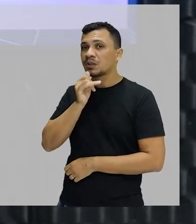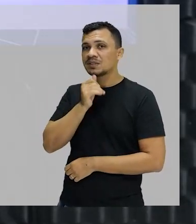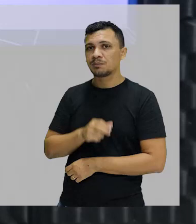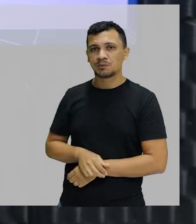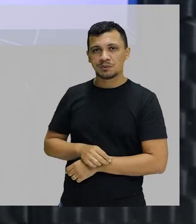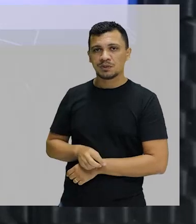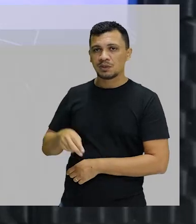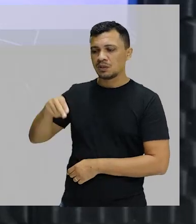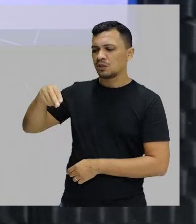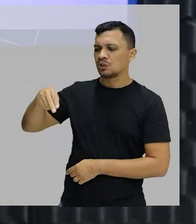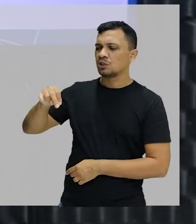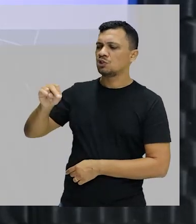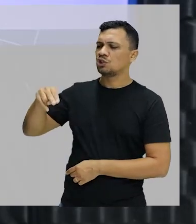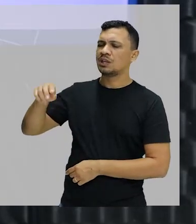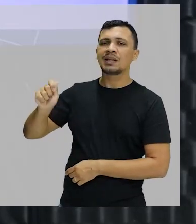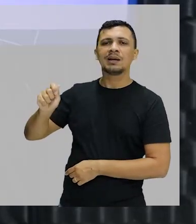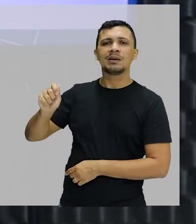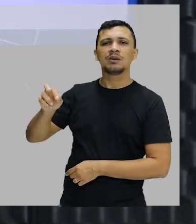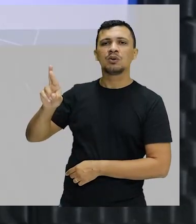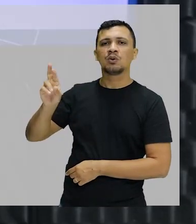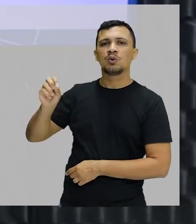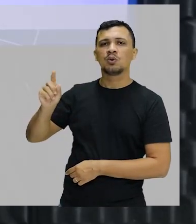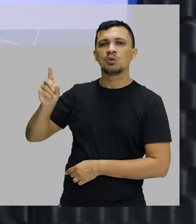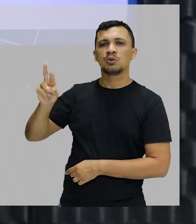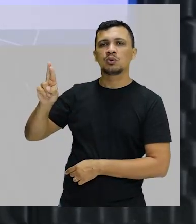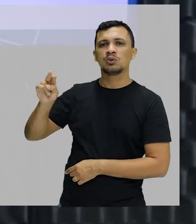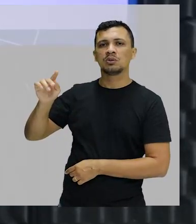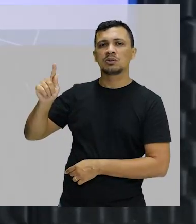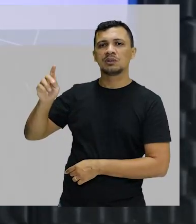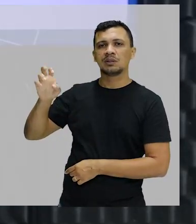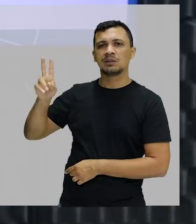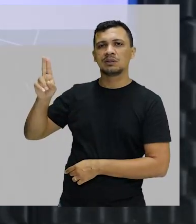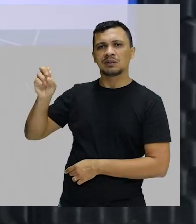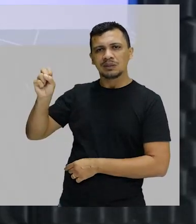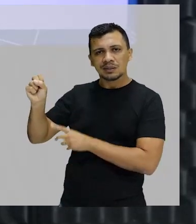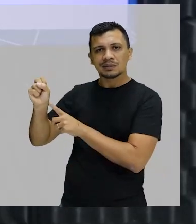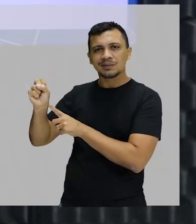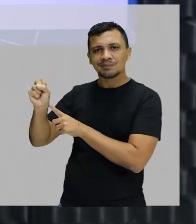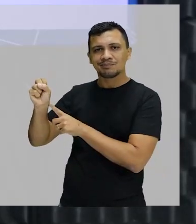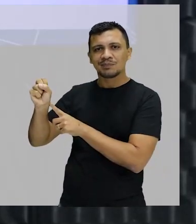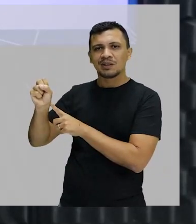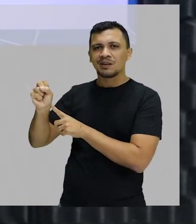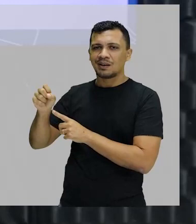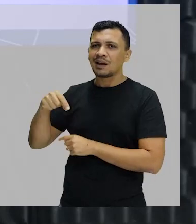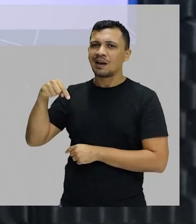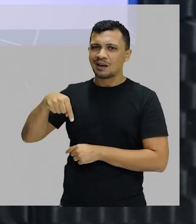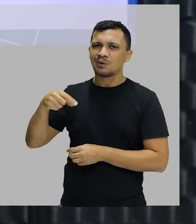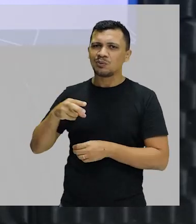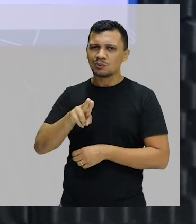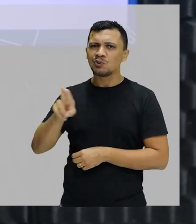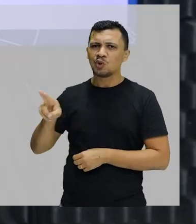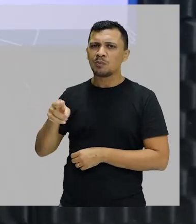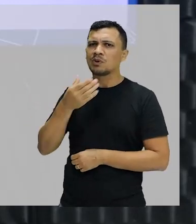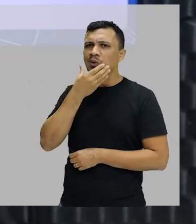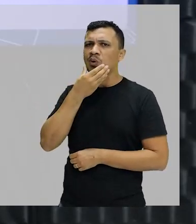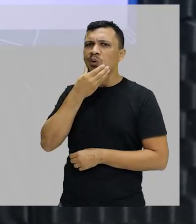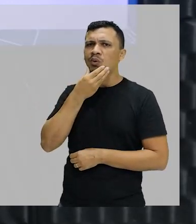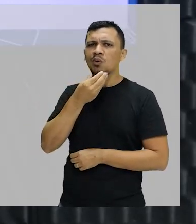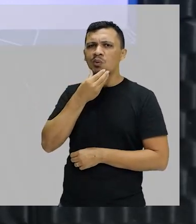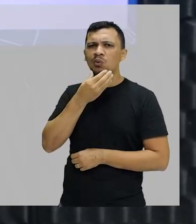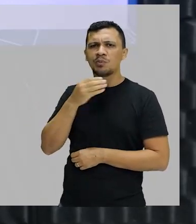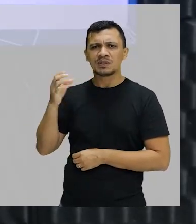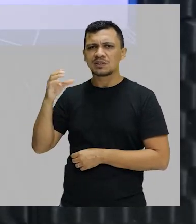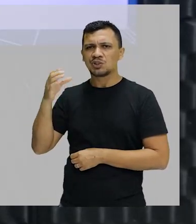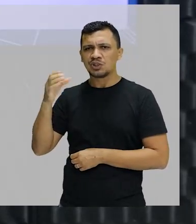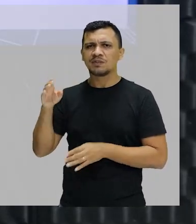tenho certeza que tu já ouviu falar o nome dessa pessoa, né? Porque também é o nome de um município aqui do Maranhão, é o nome de um bumba-boi,